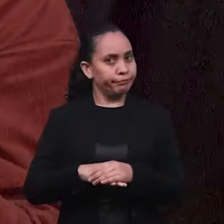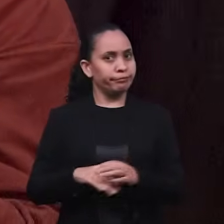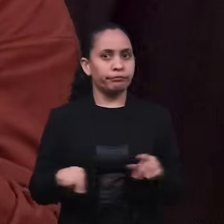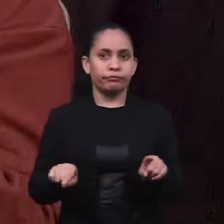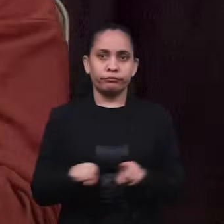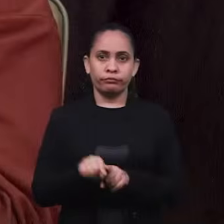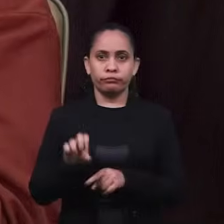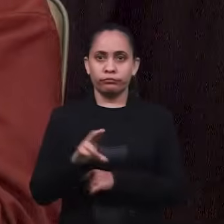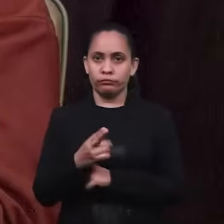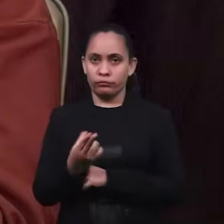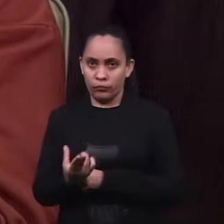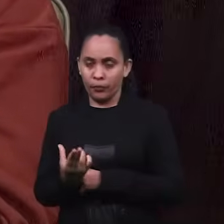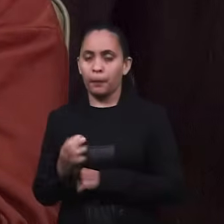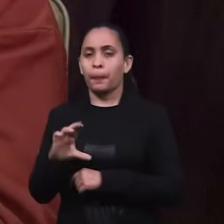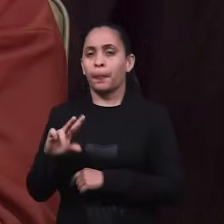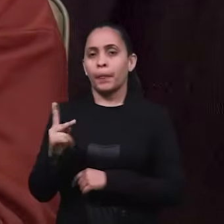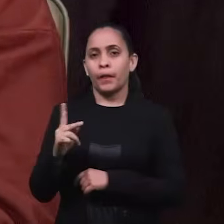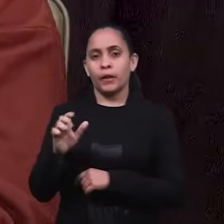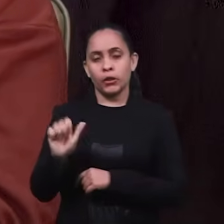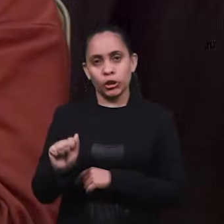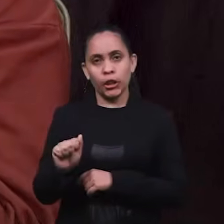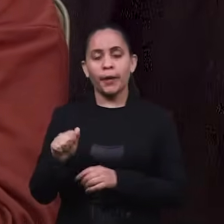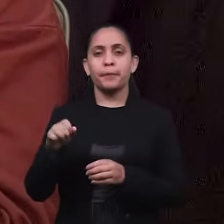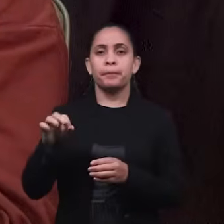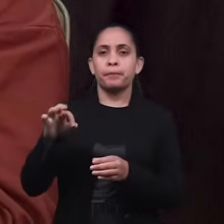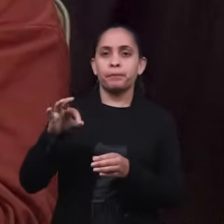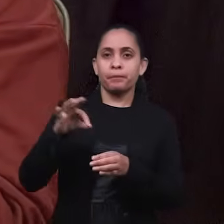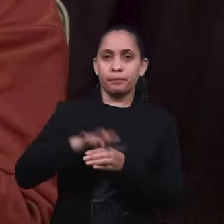ou chá verde ou chá preto, como eu falei, né?